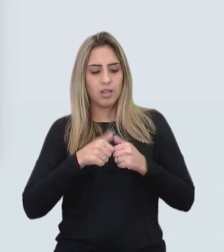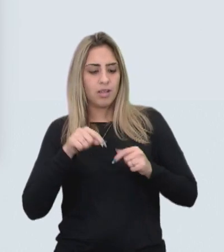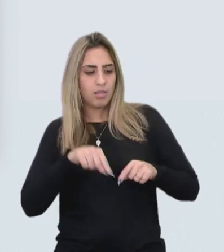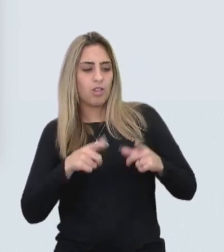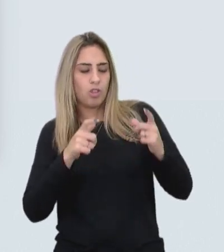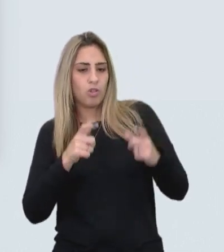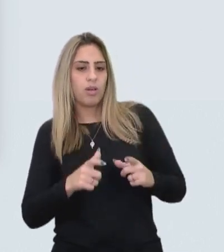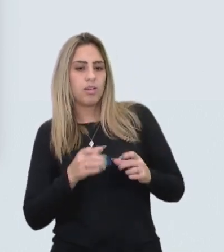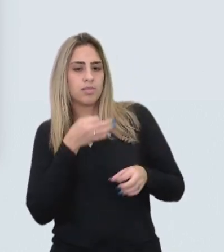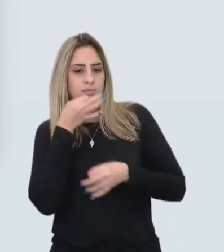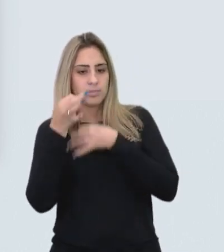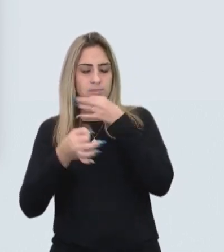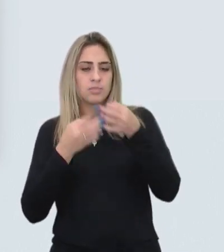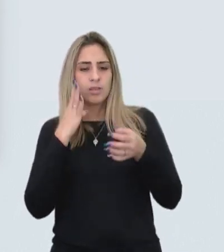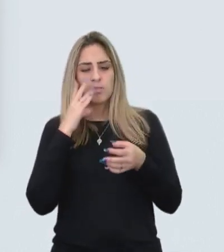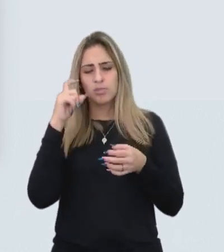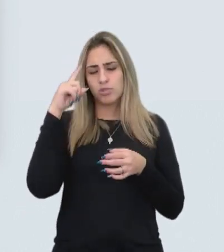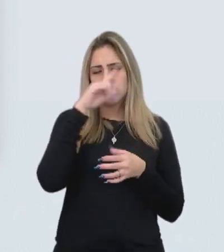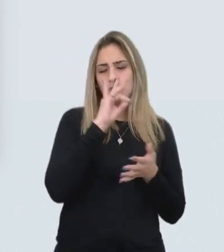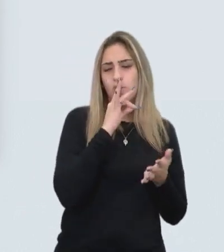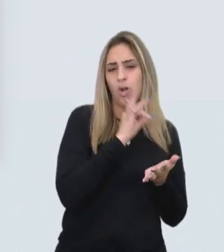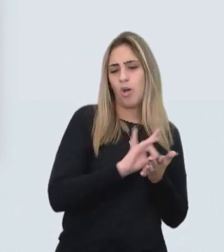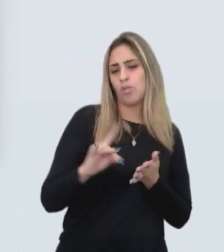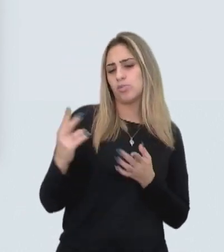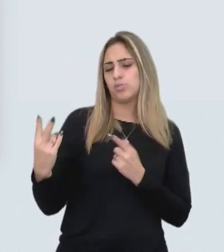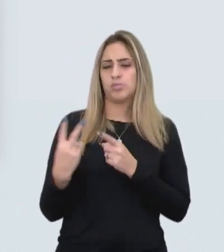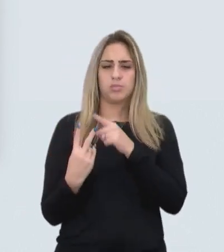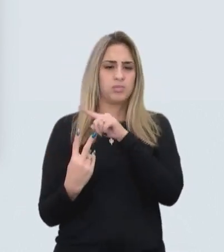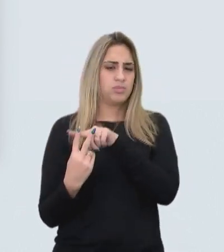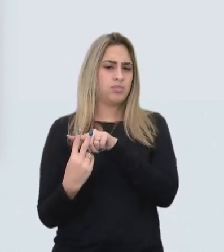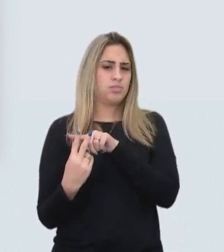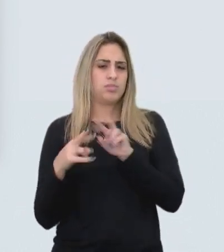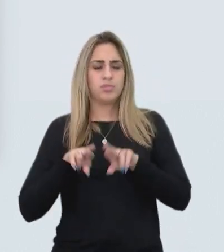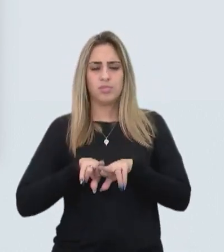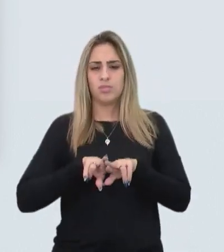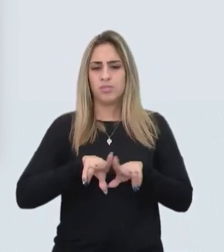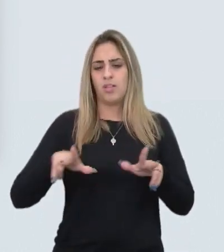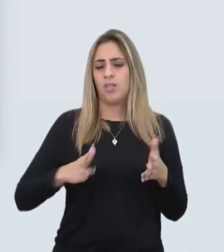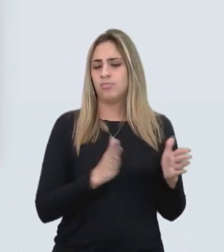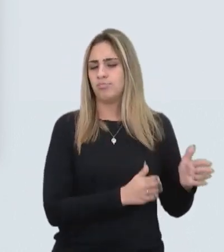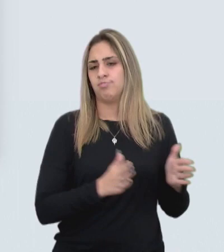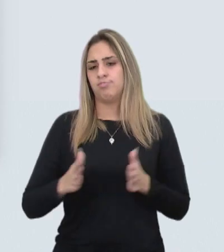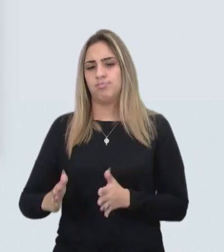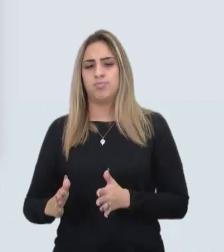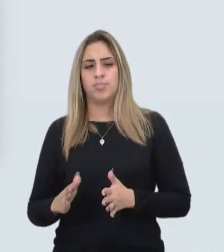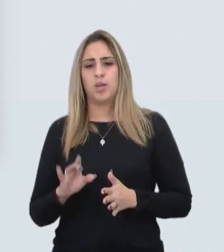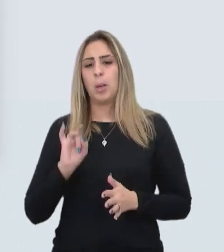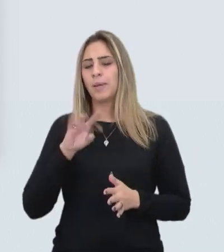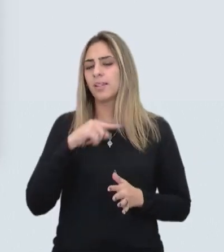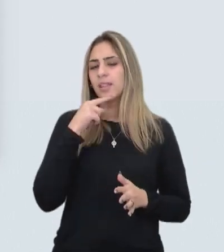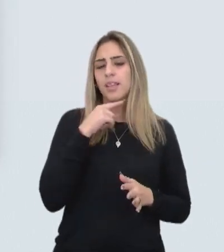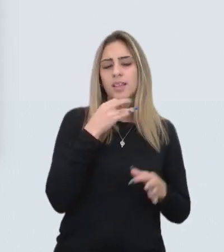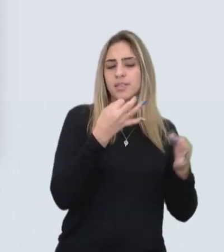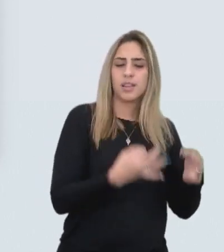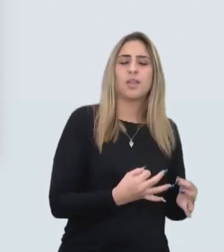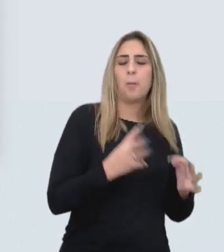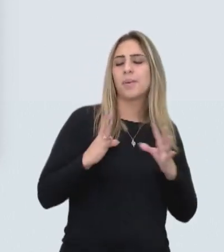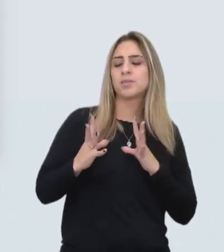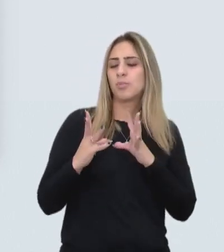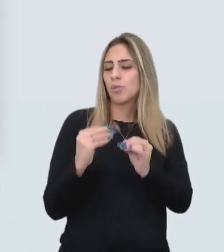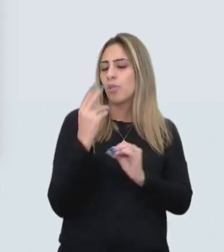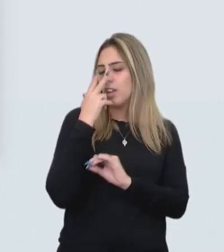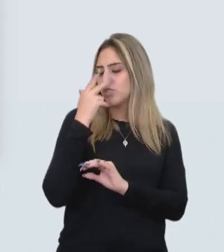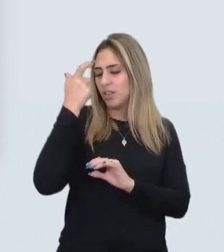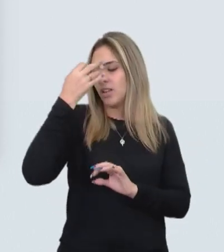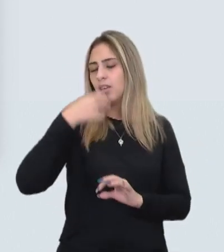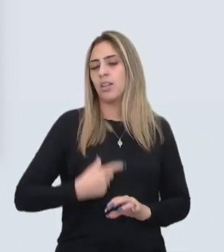em discursos muito duros de ódio dos dois, de vários lados, né? Não tem ninguém certo, mas todo mundo acha que está